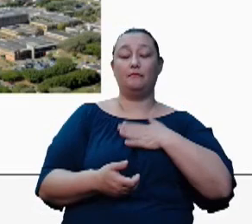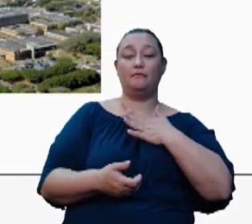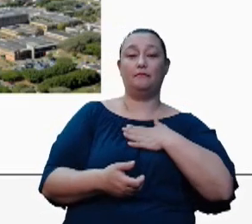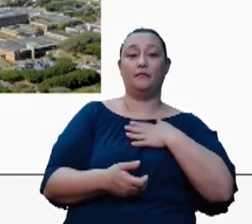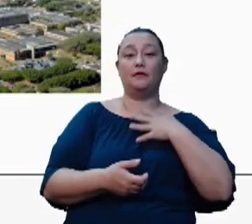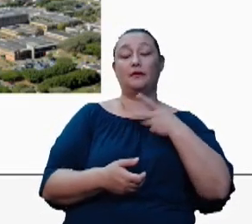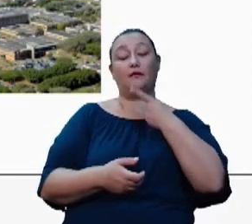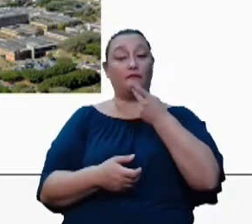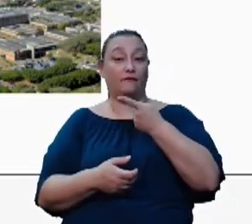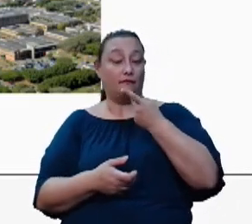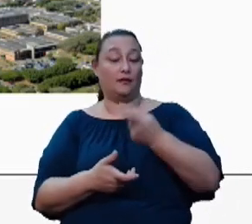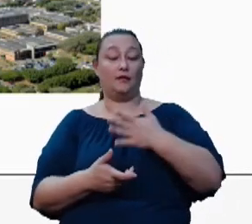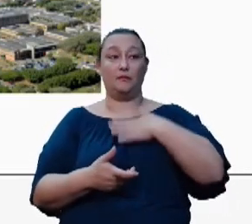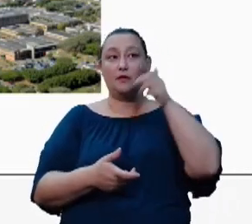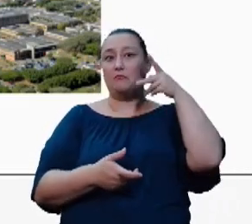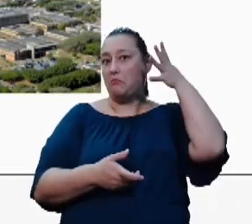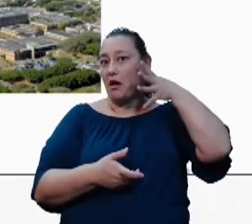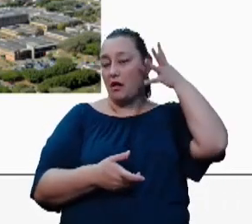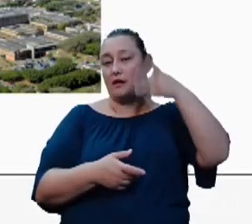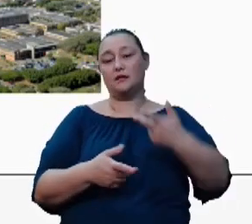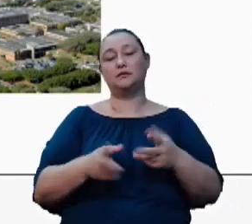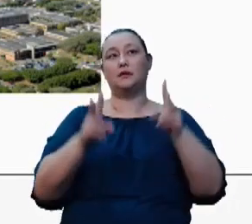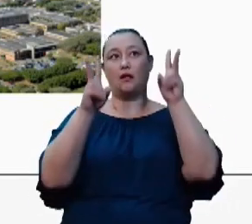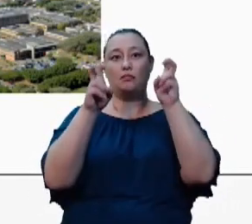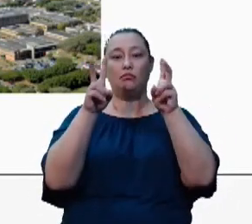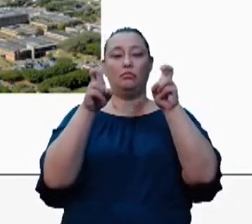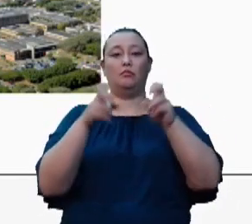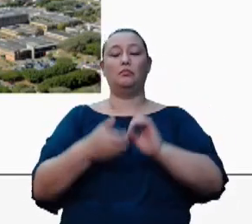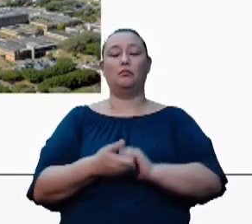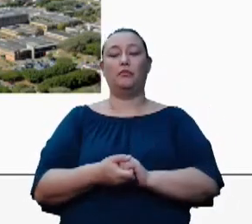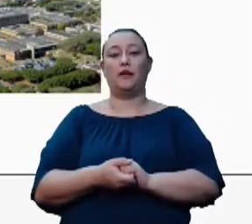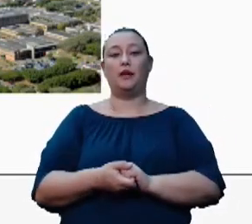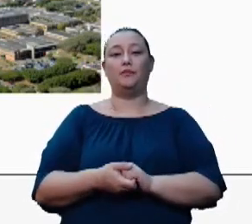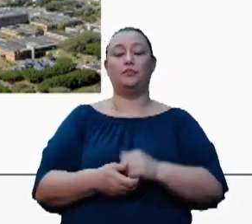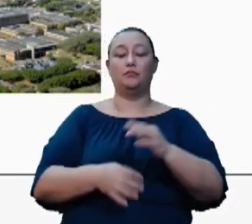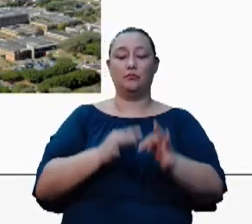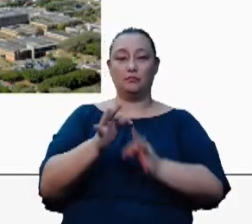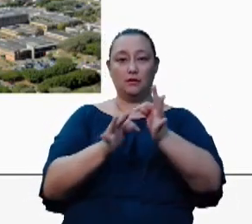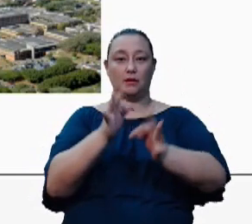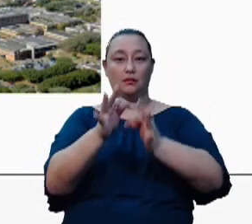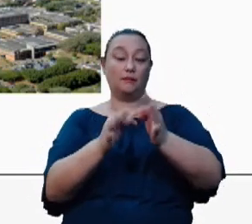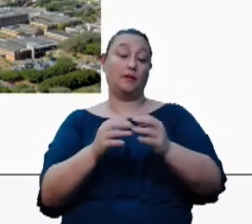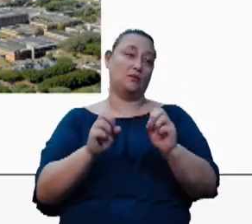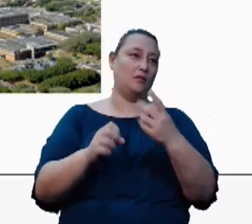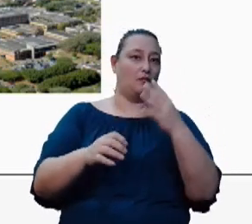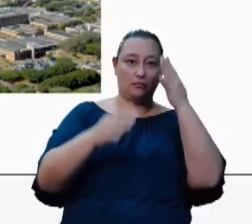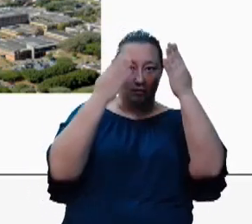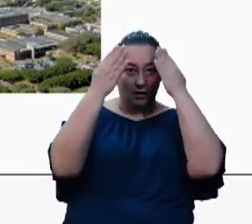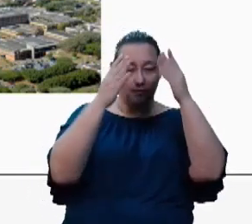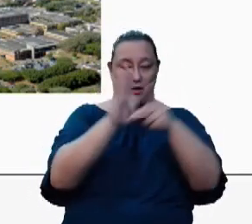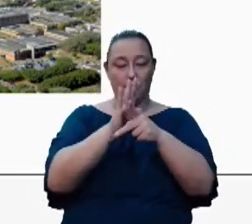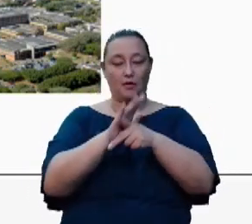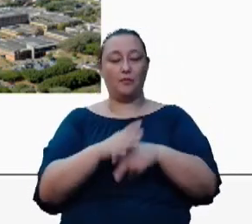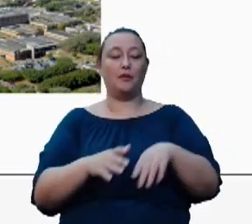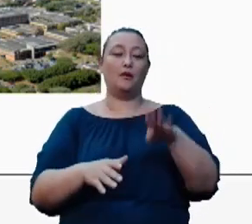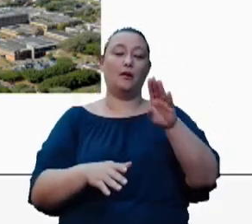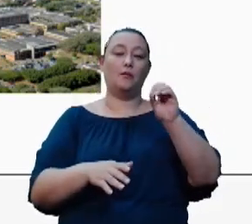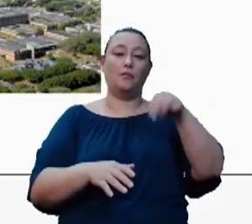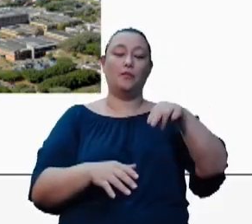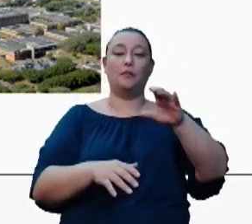minha fala acerca de o tratamento ou terapia com a bomba intratecal